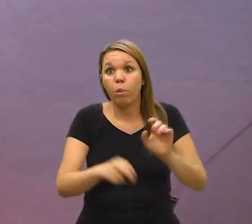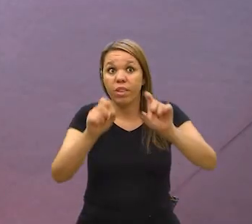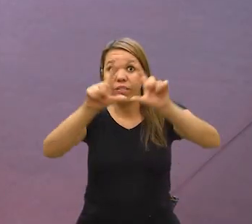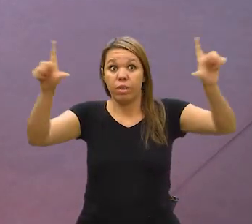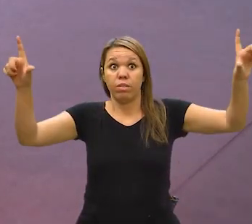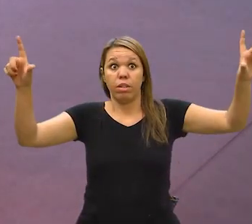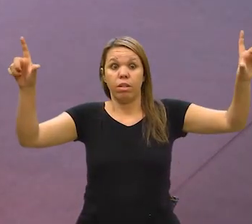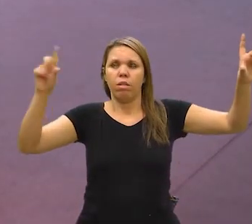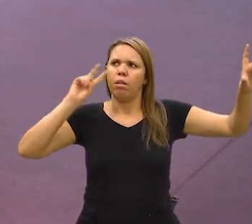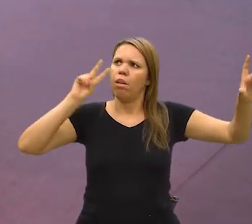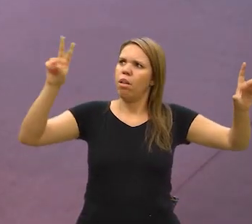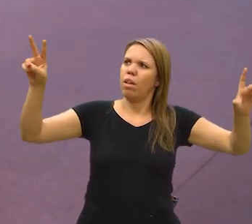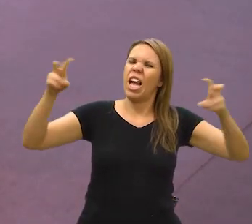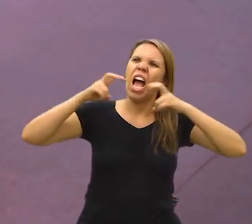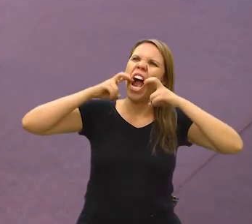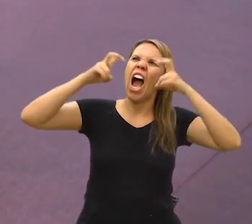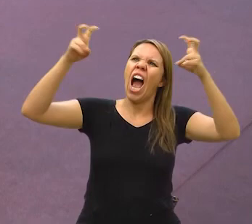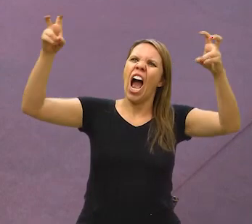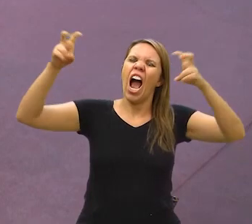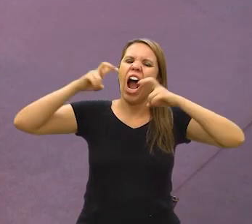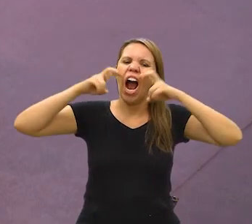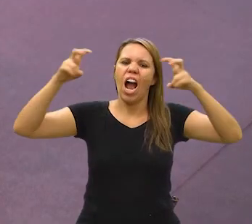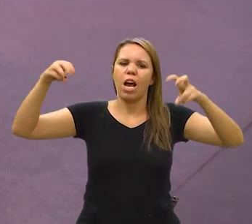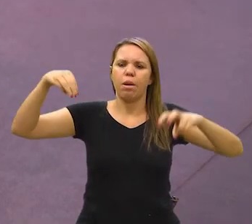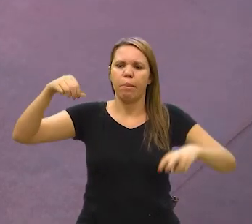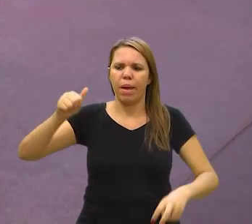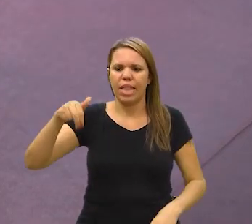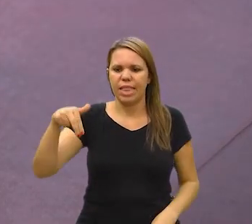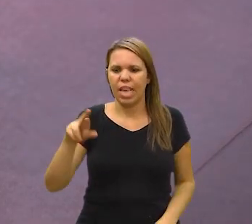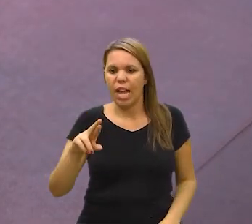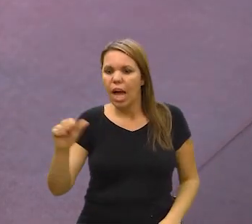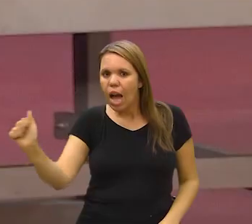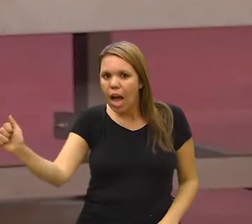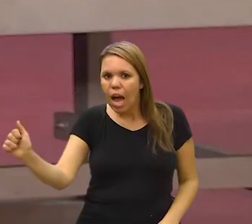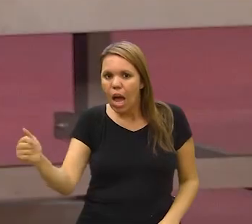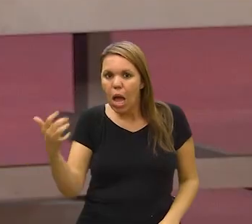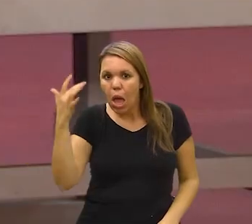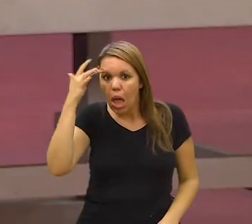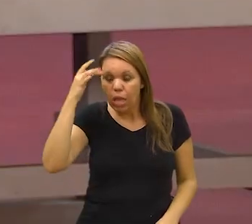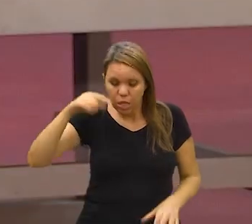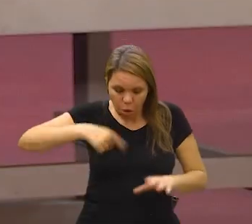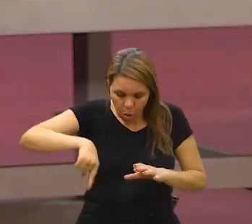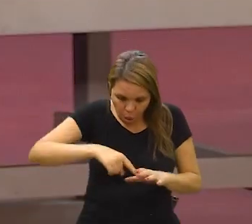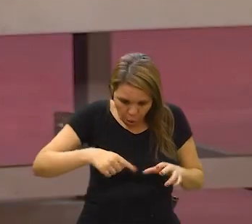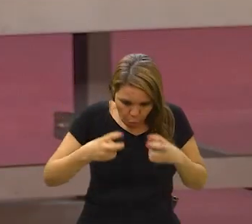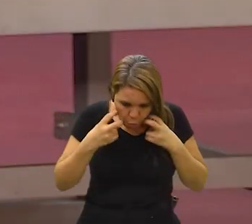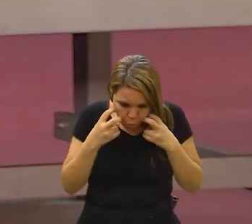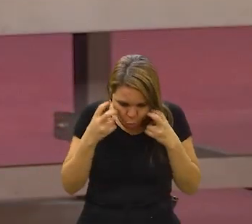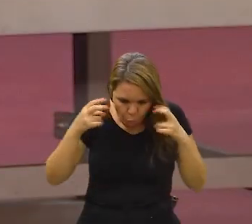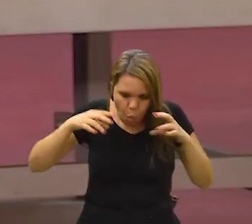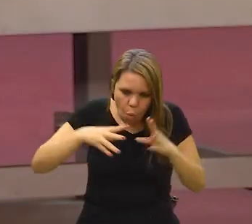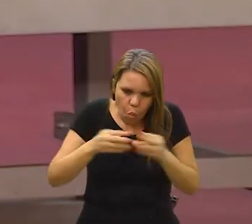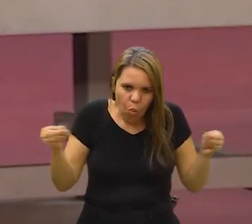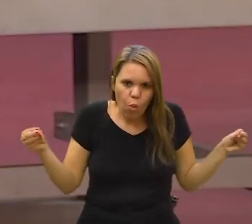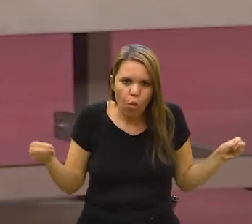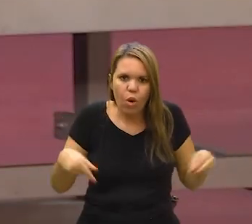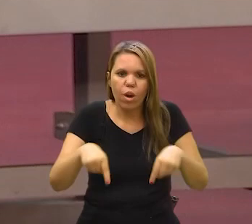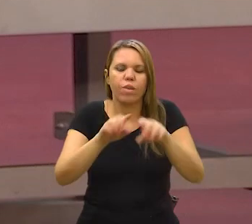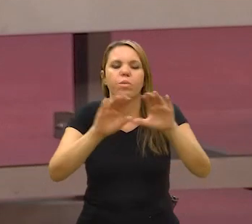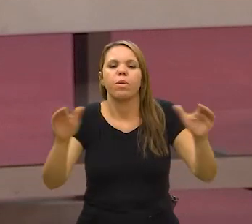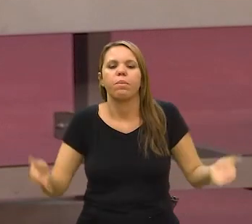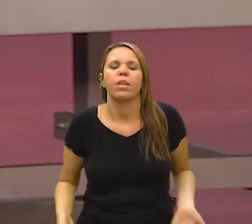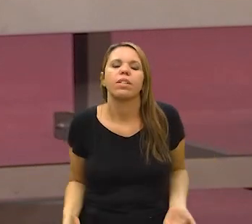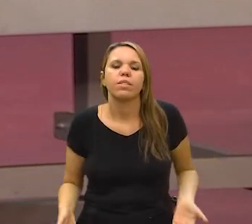estava no telão. A hora que eu entrei, todo mundo começou a gritar, Manara, Manara. Eu falei, eu não sabia se eu cavava um buraco e eu sumia, se eu ia